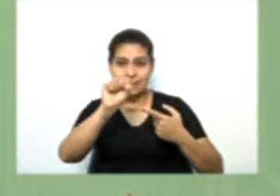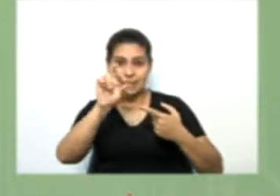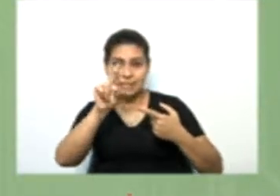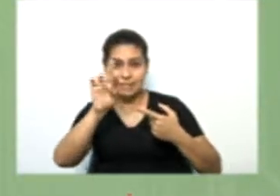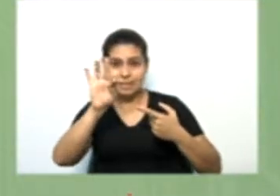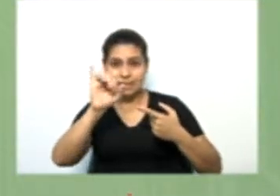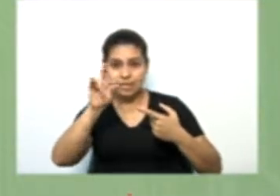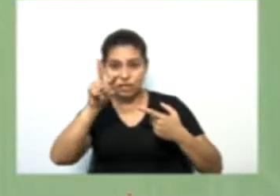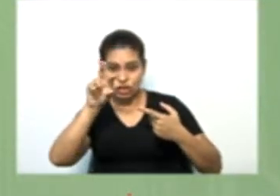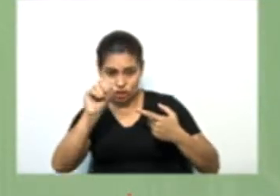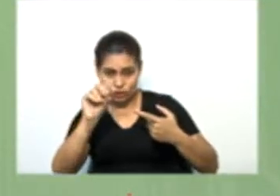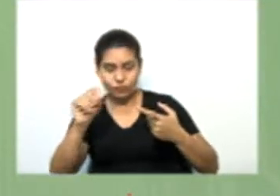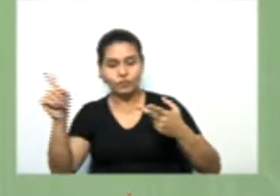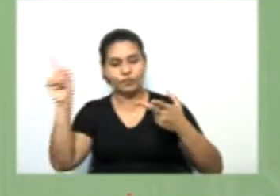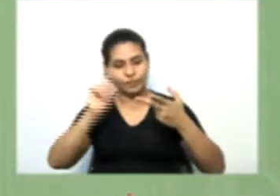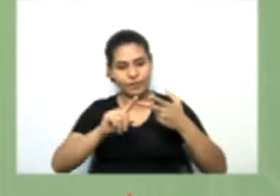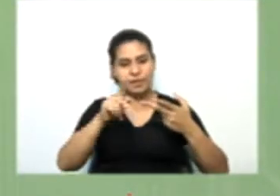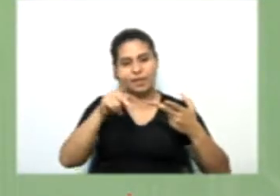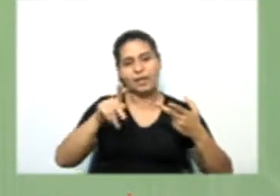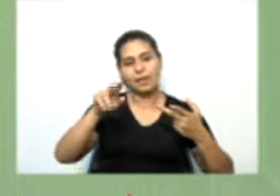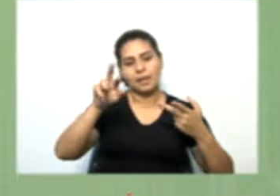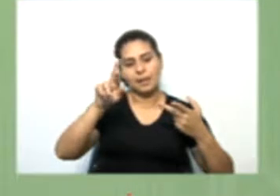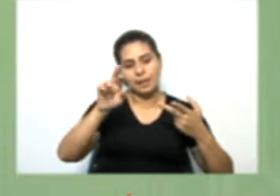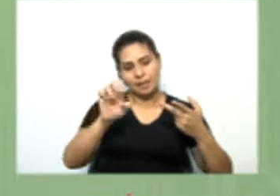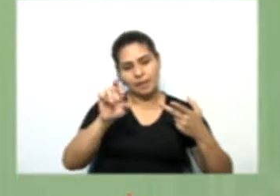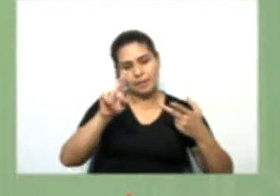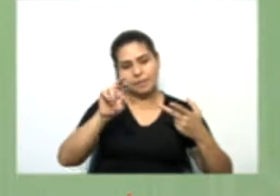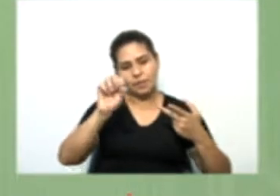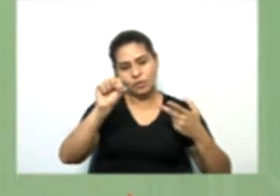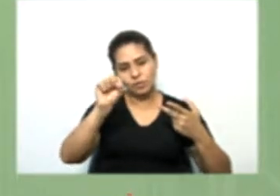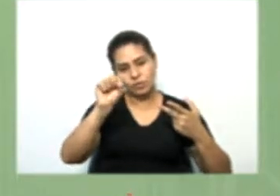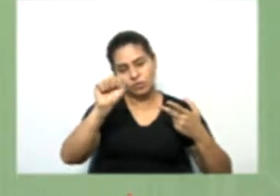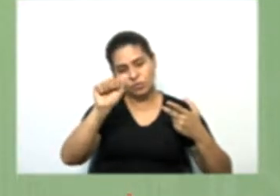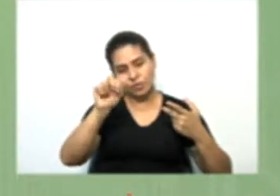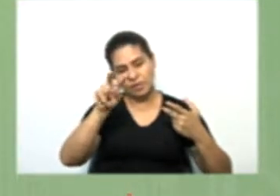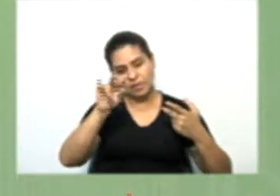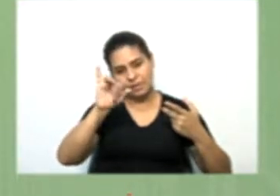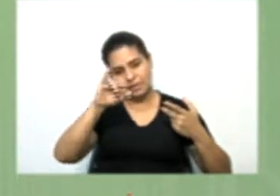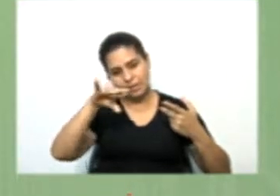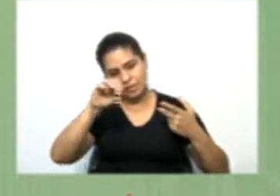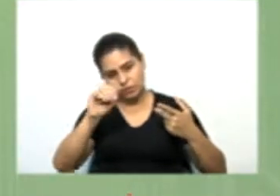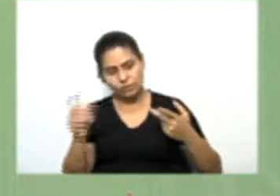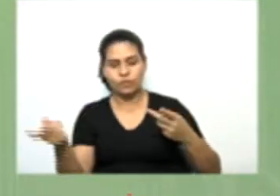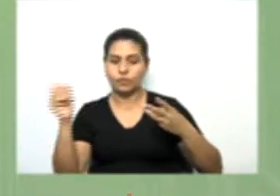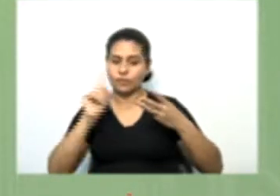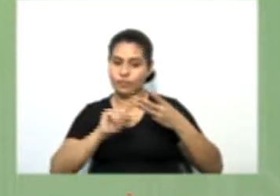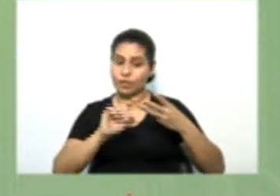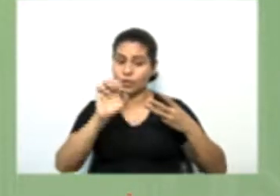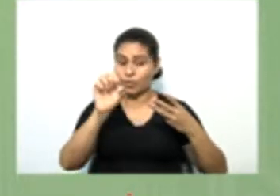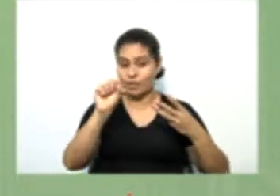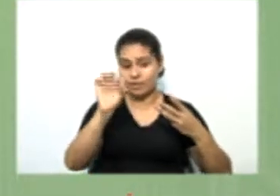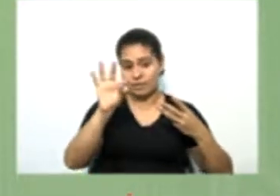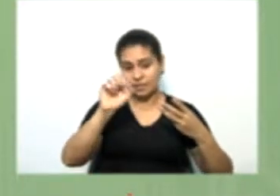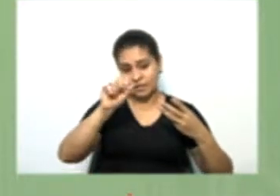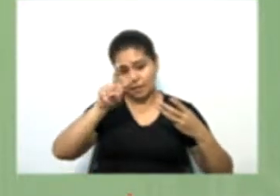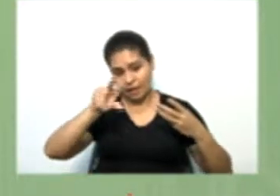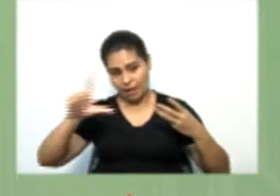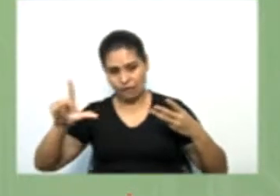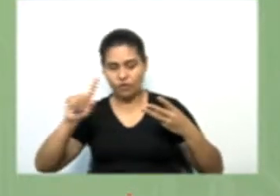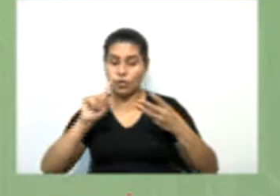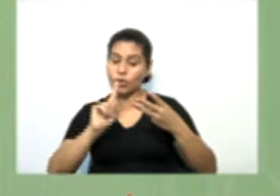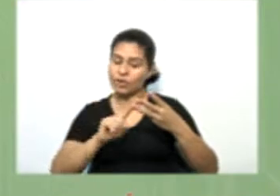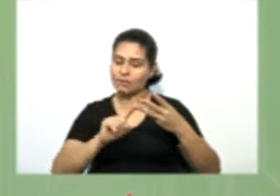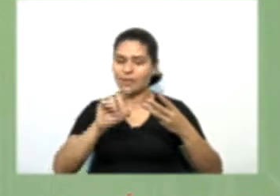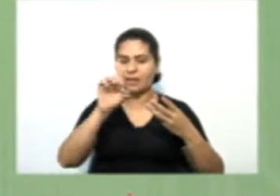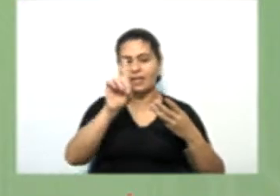negociador persuasivo e o negociador estável. Sem esquecer, claro, daqueles que gostam de tudo